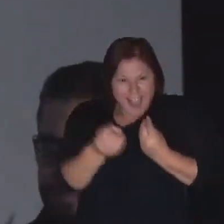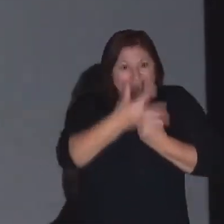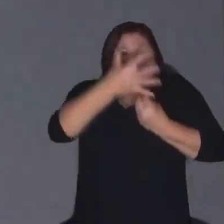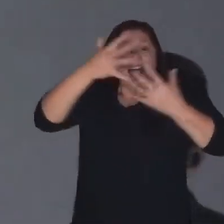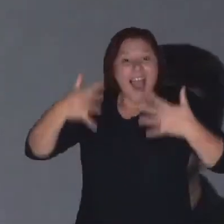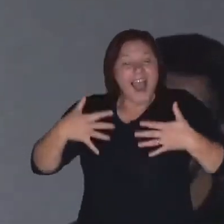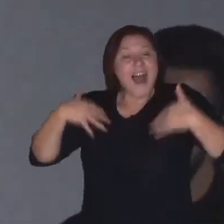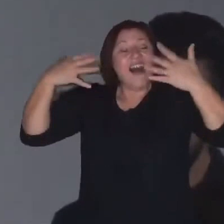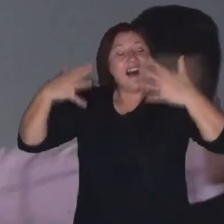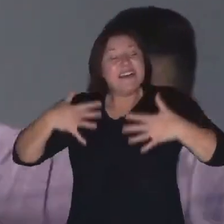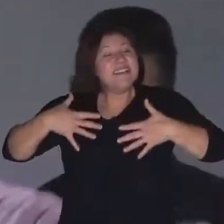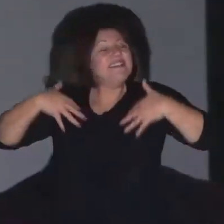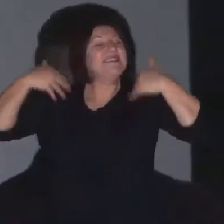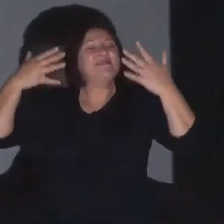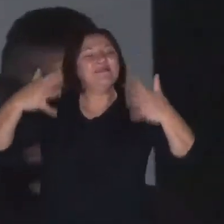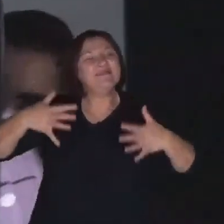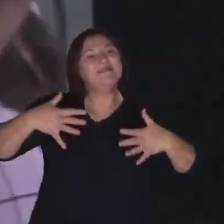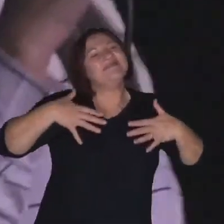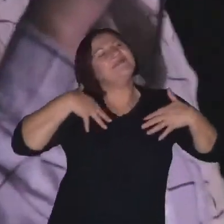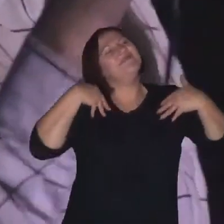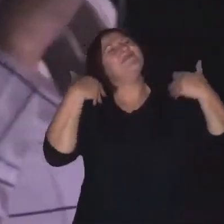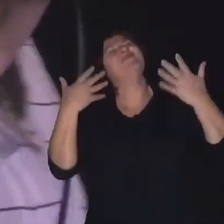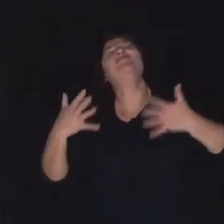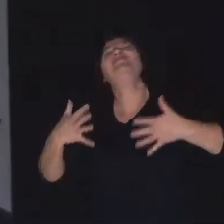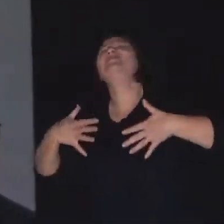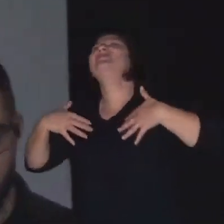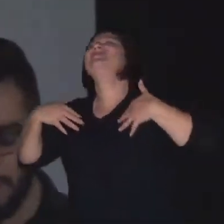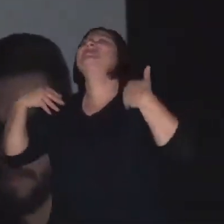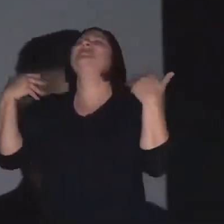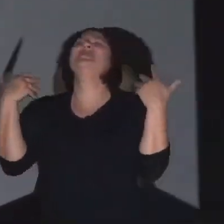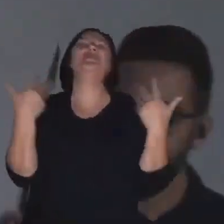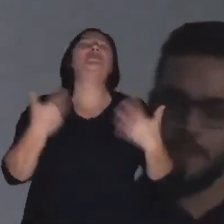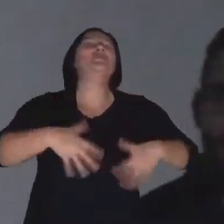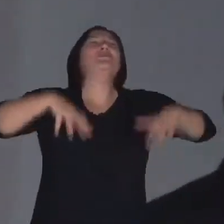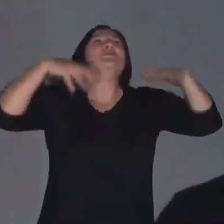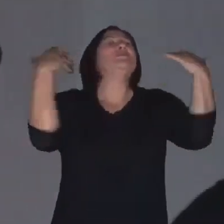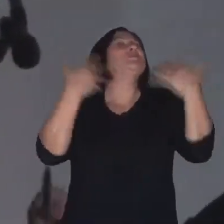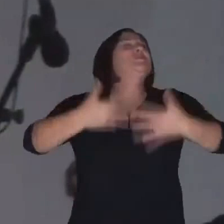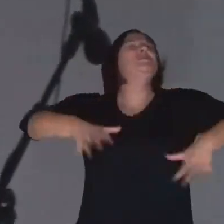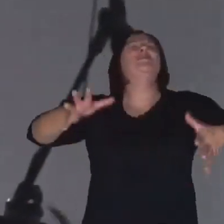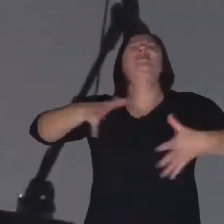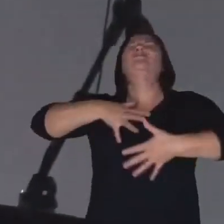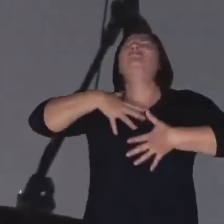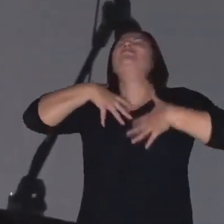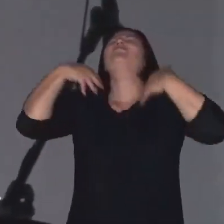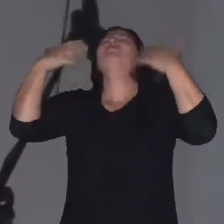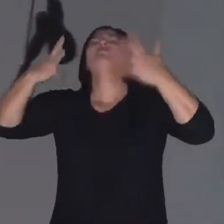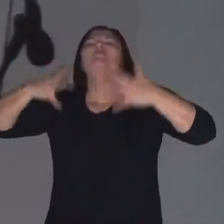e qualquer desejo é satisfeito em teu grande